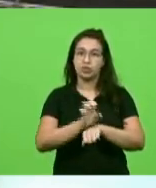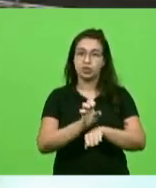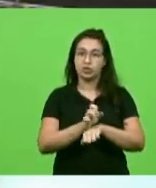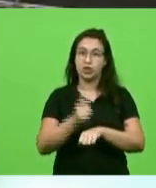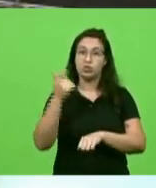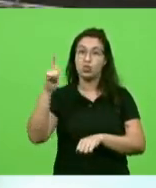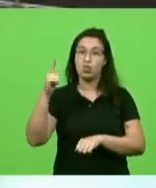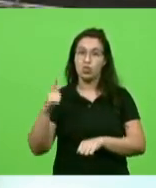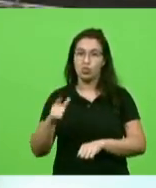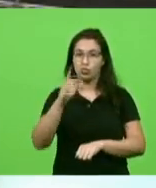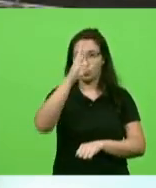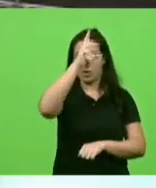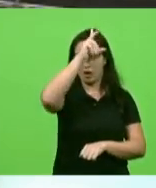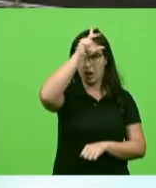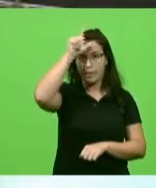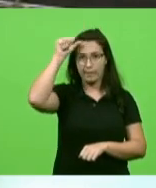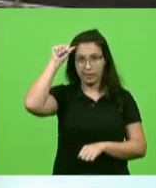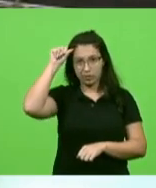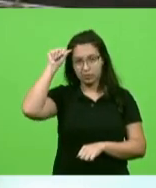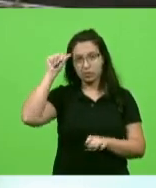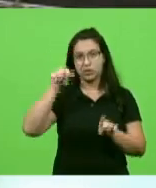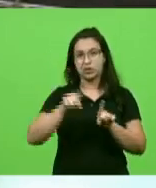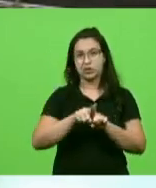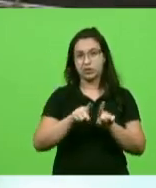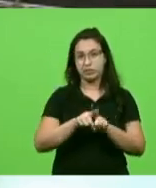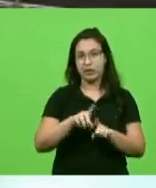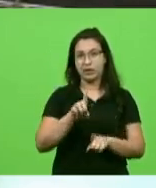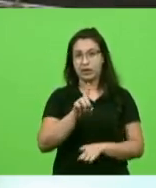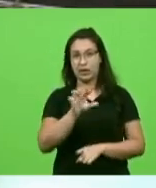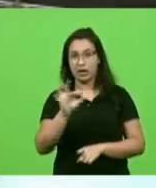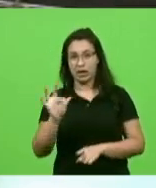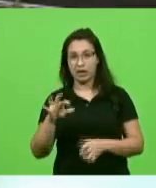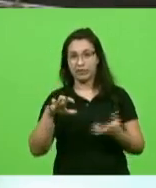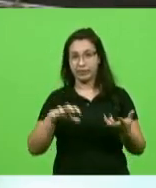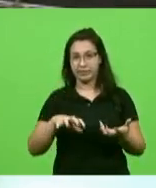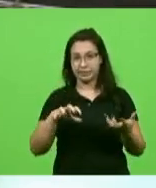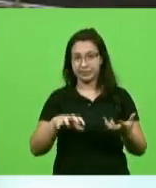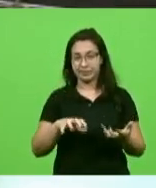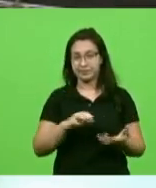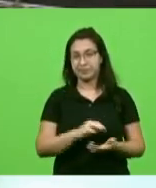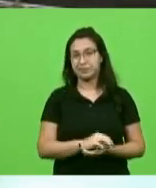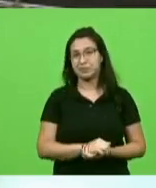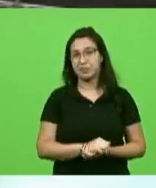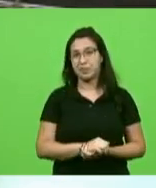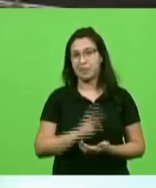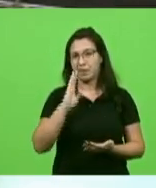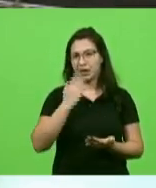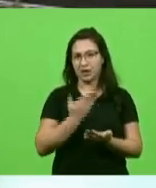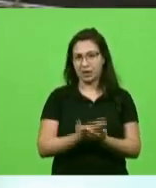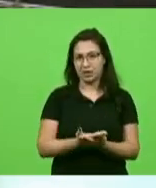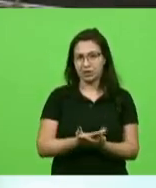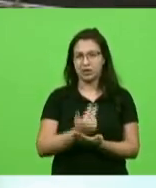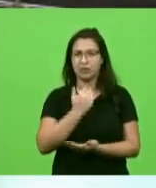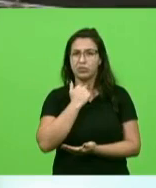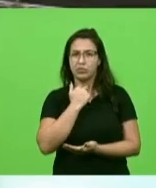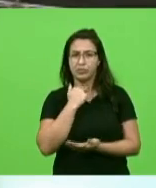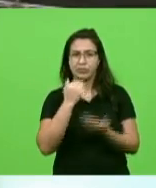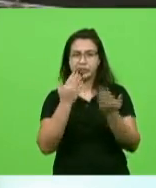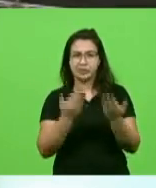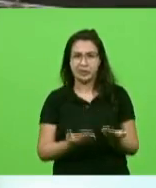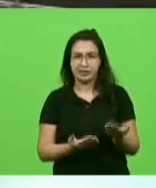de Amazonas e do Distrito Federal Por esta razão não nos parece possível concluir que tais